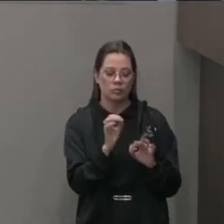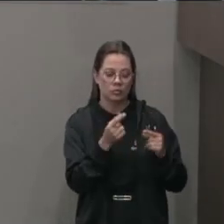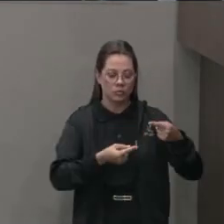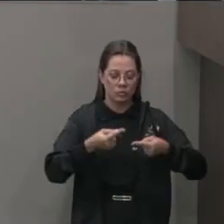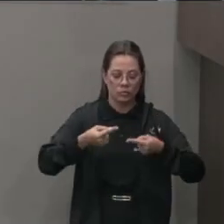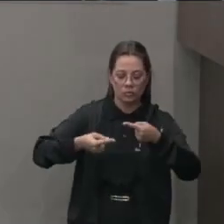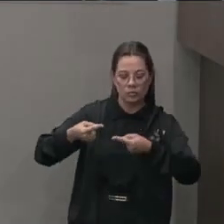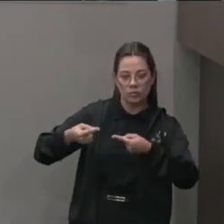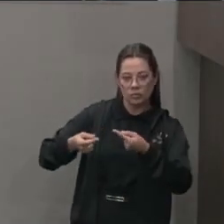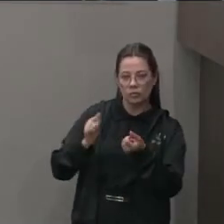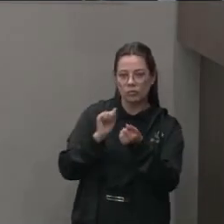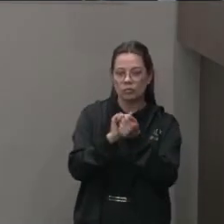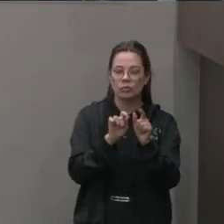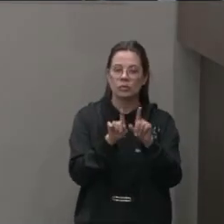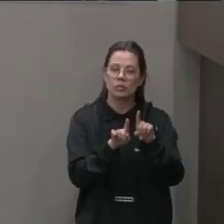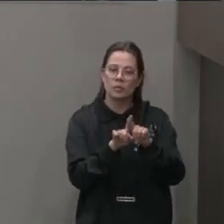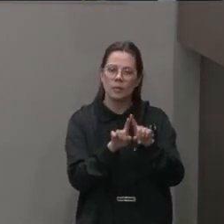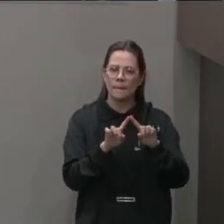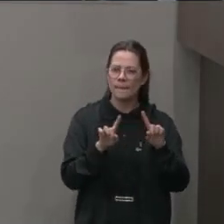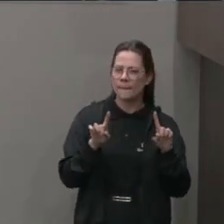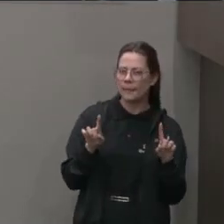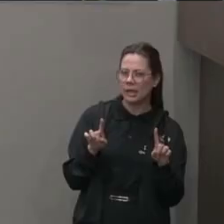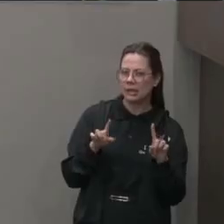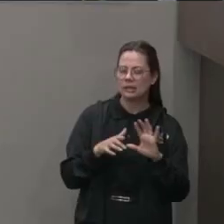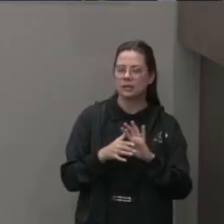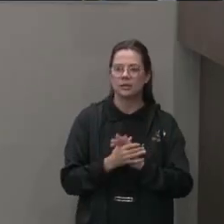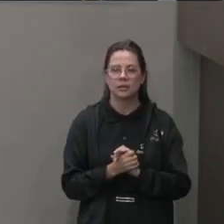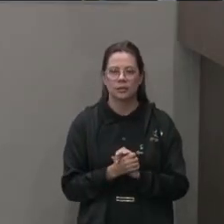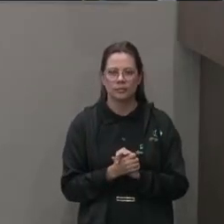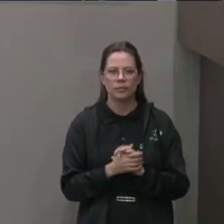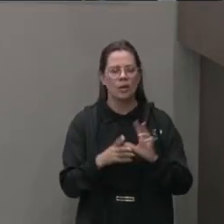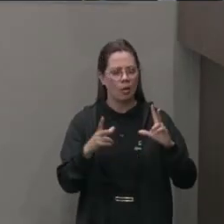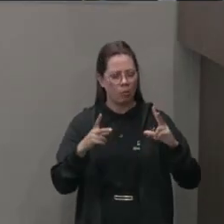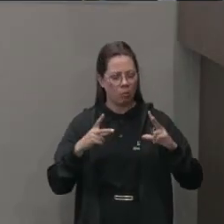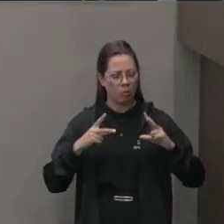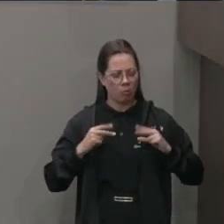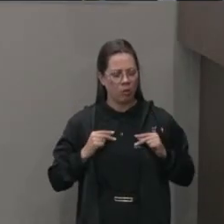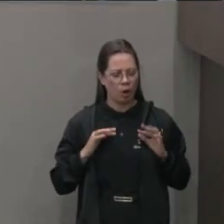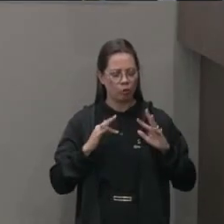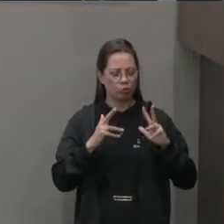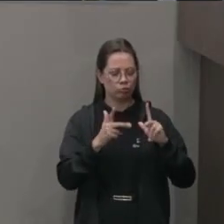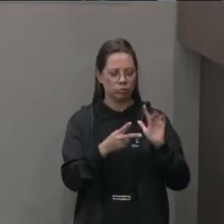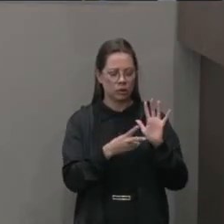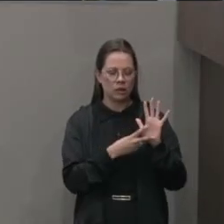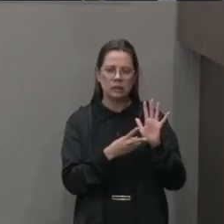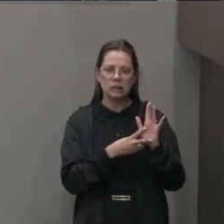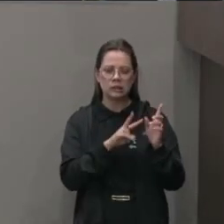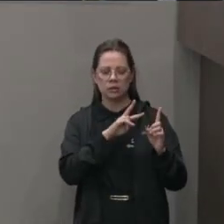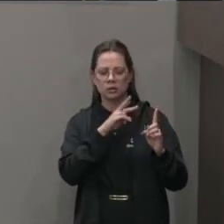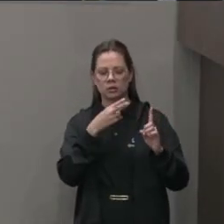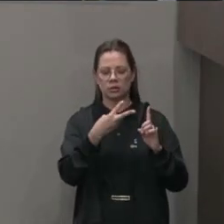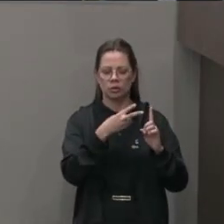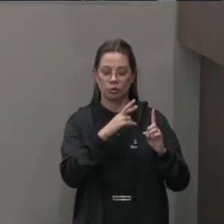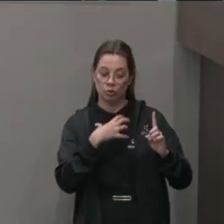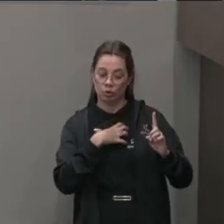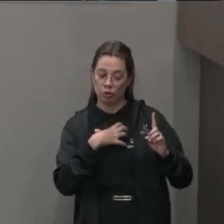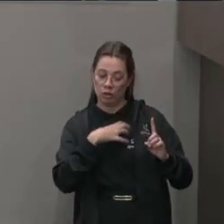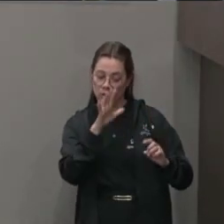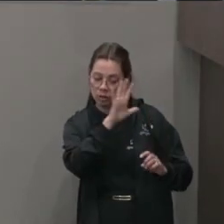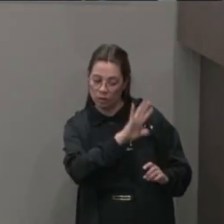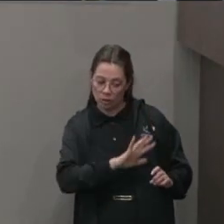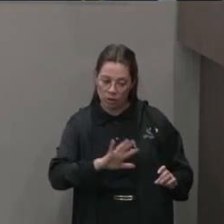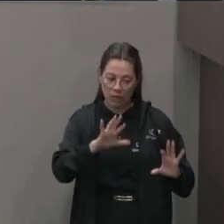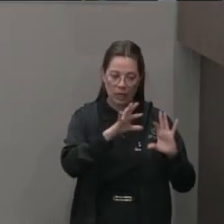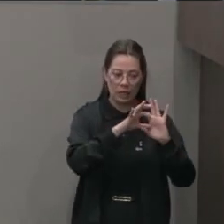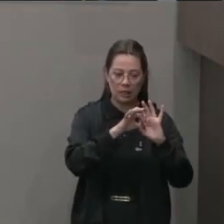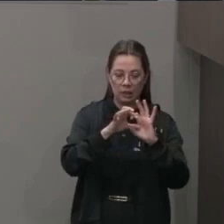discutir, mas merece toda a nossa atenção e olhar todo o contexto. Votei favorável à emenda